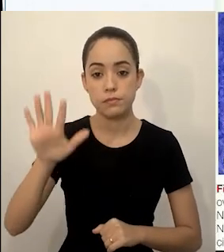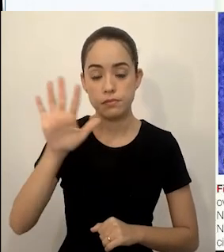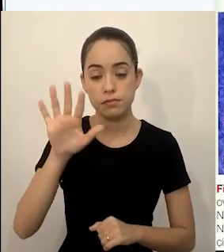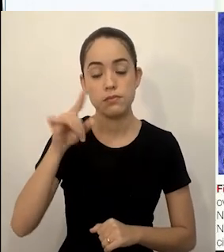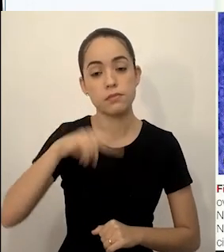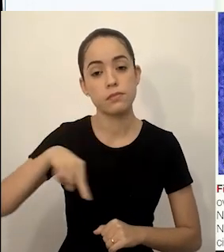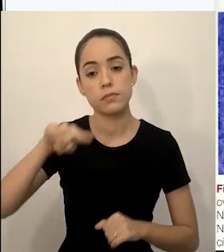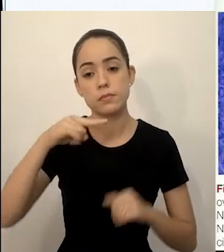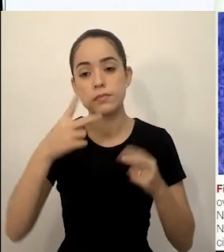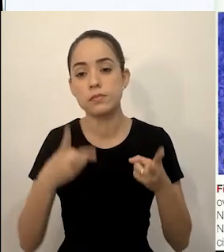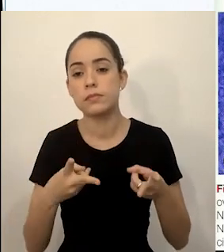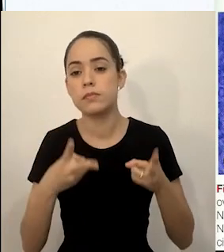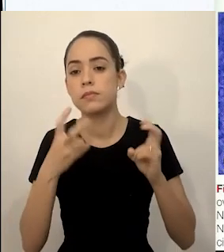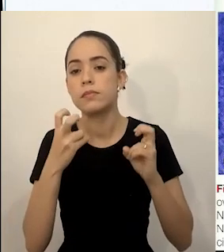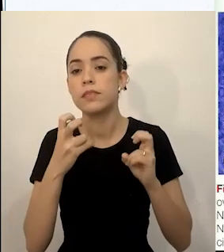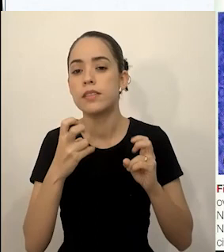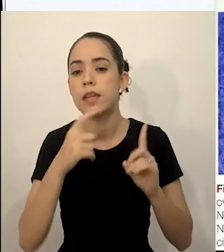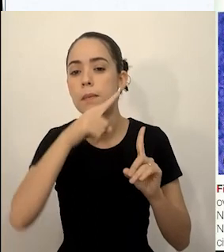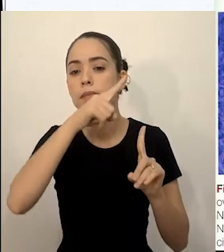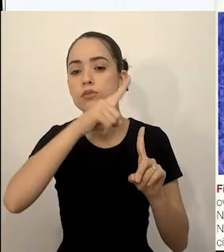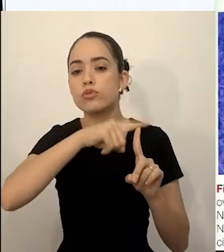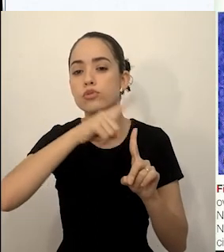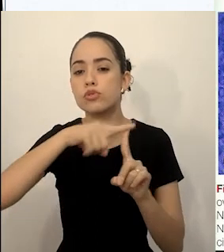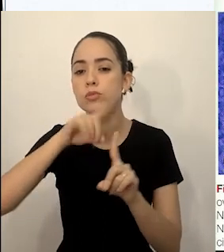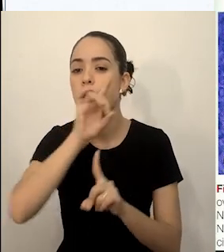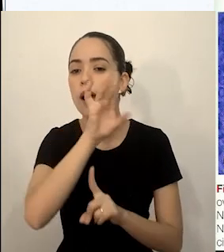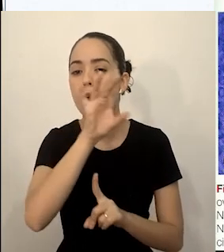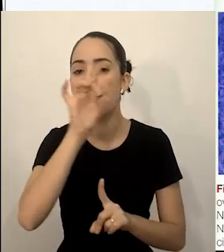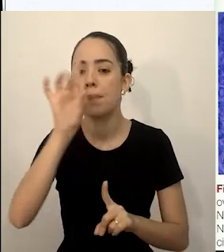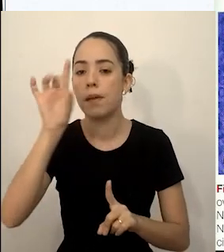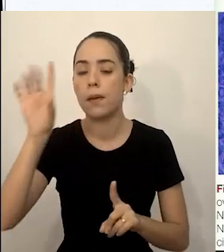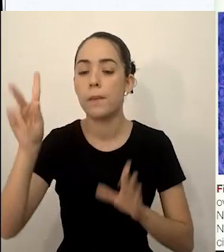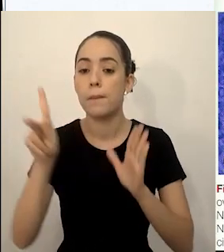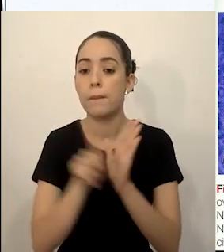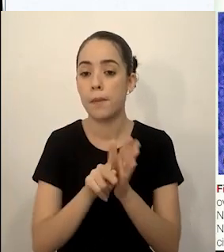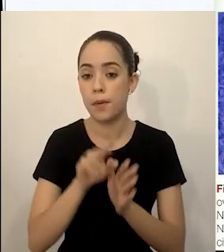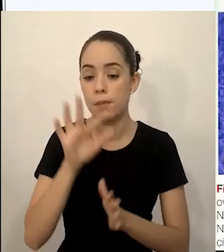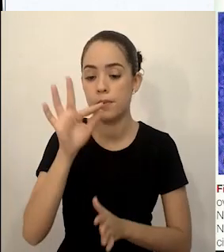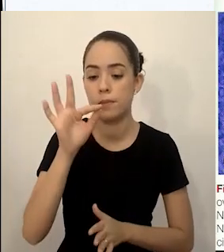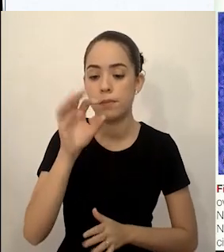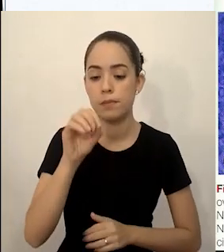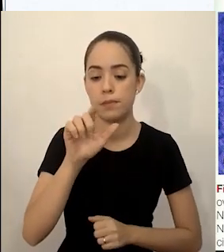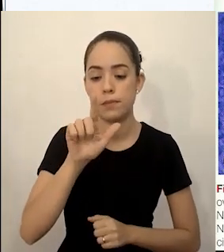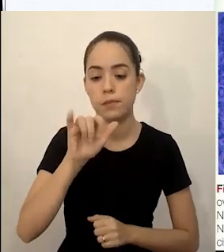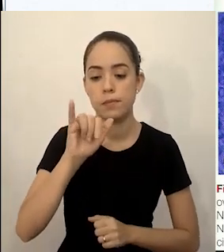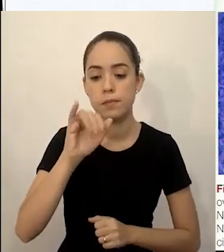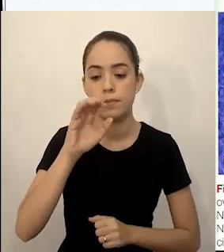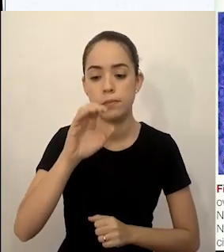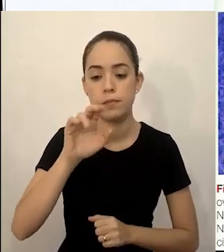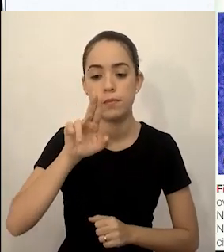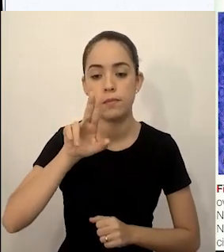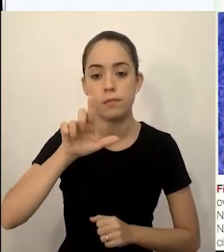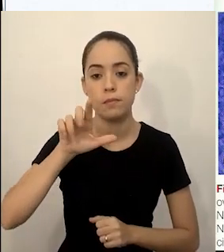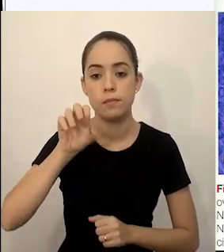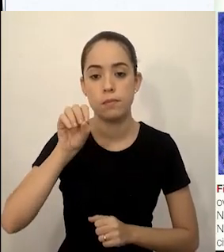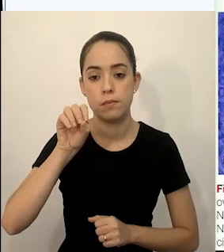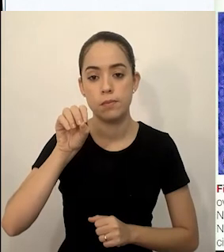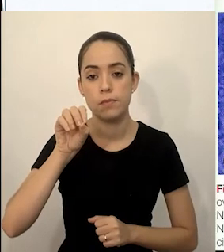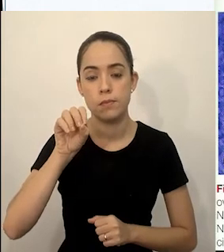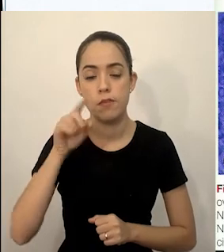Nesta imagem, pode-se observar cada tipo de folículo em